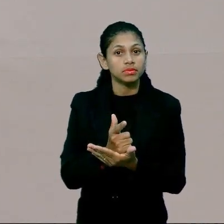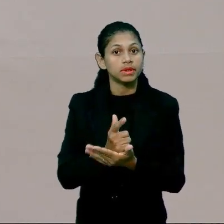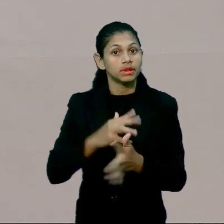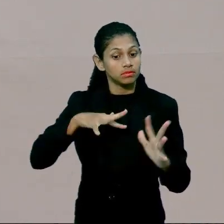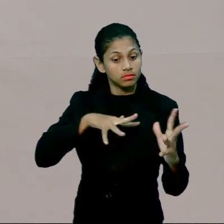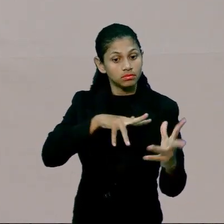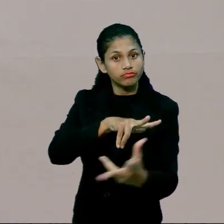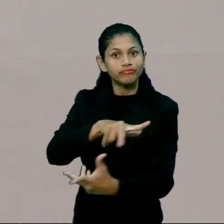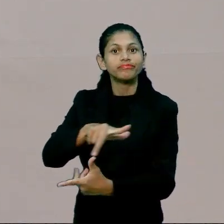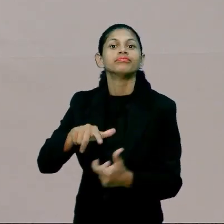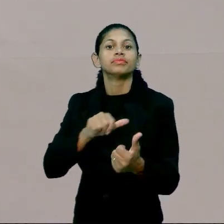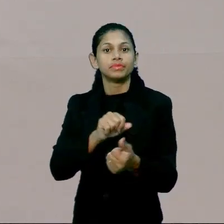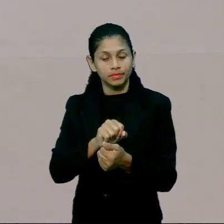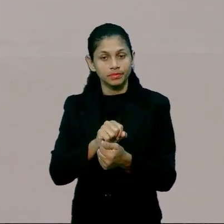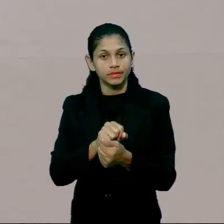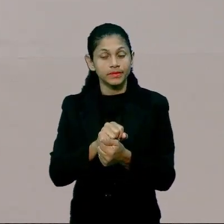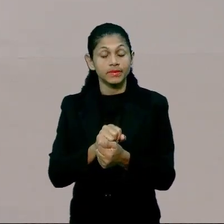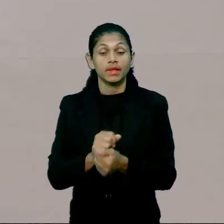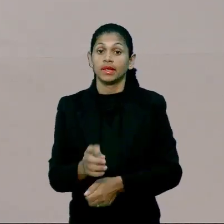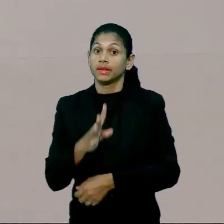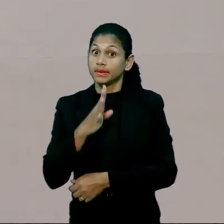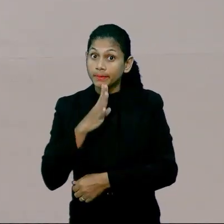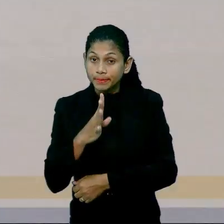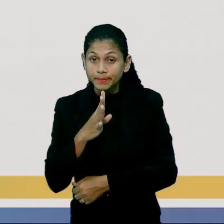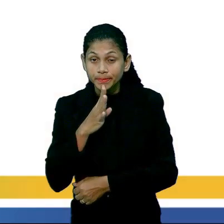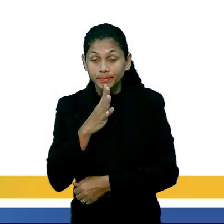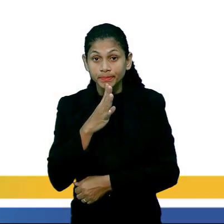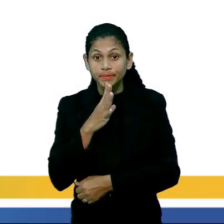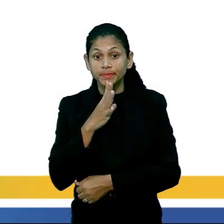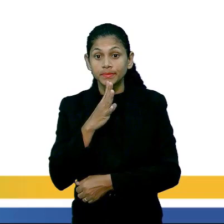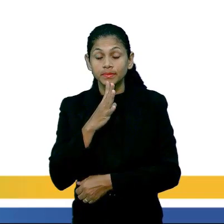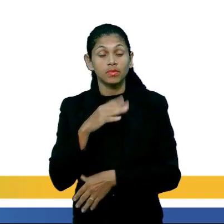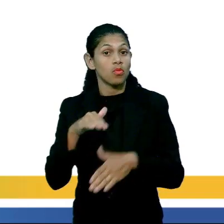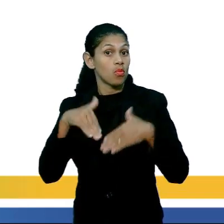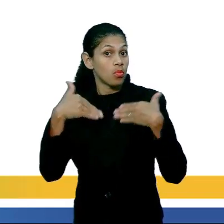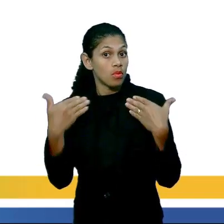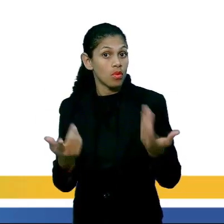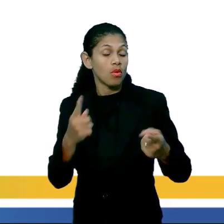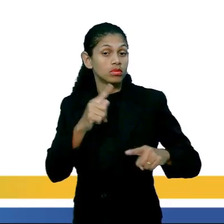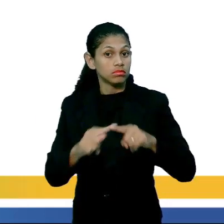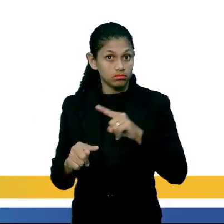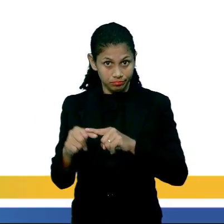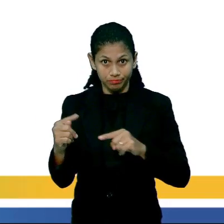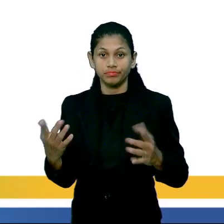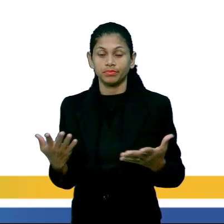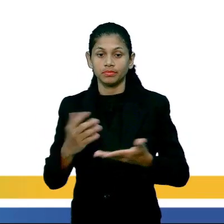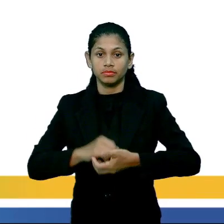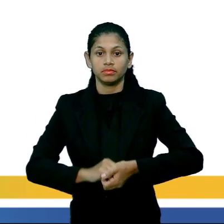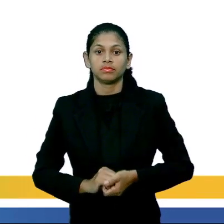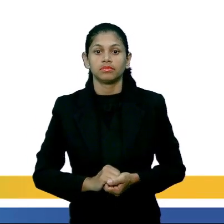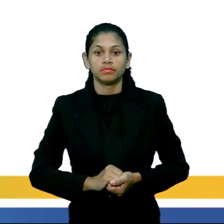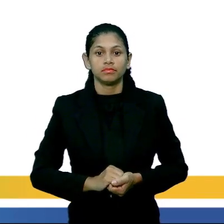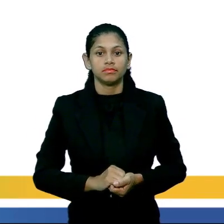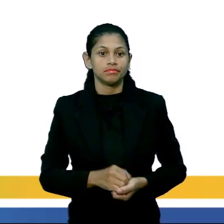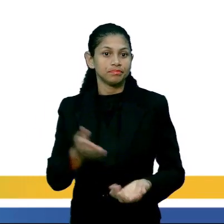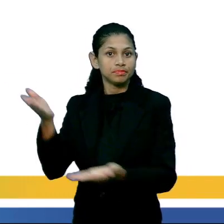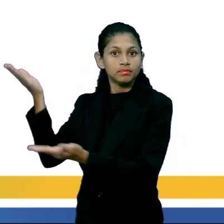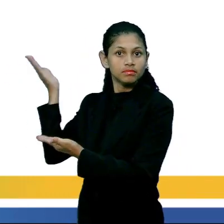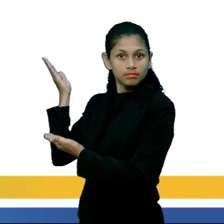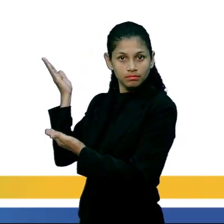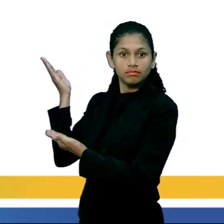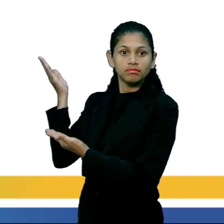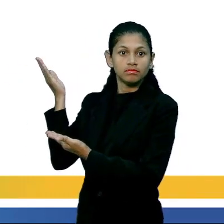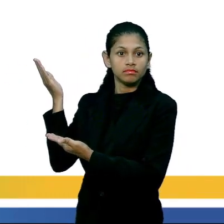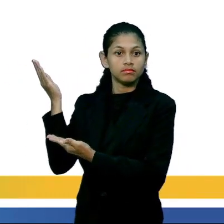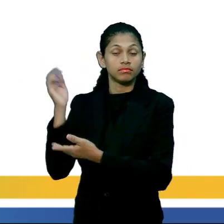e elas são muito conhecidas também. Vamos ver quais são esses tipos de produtos. Nós temos